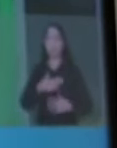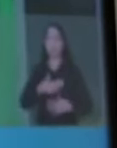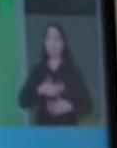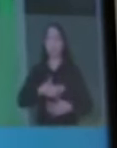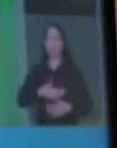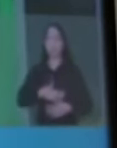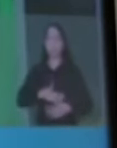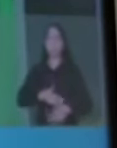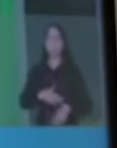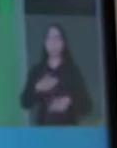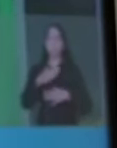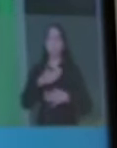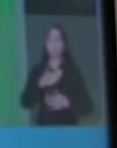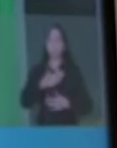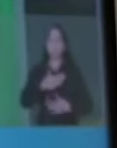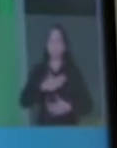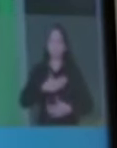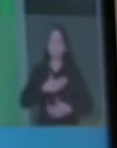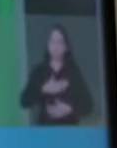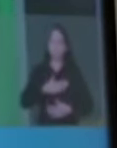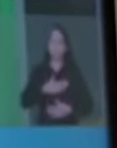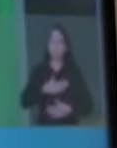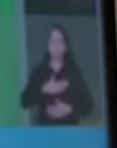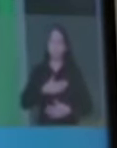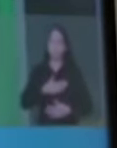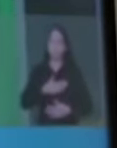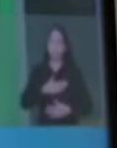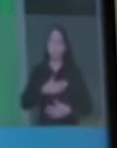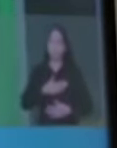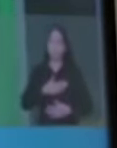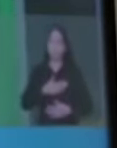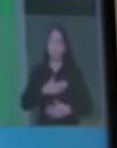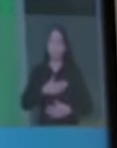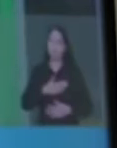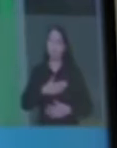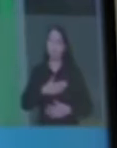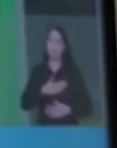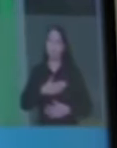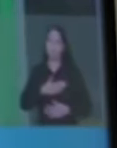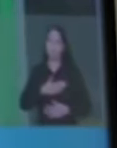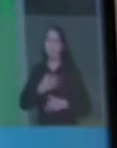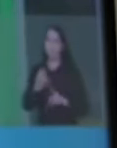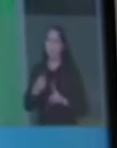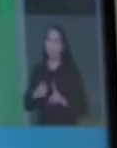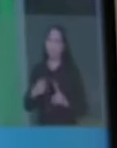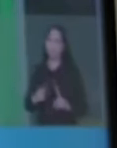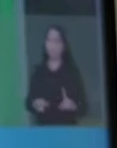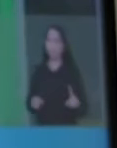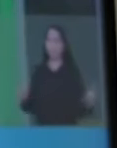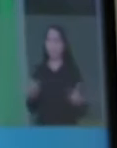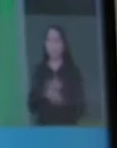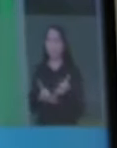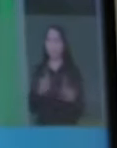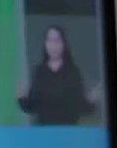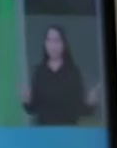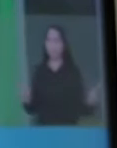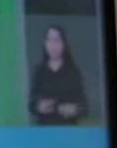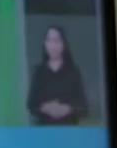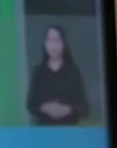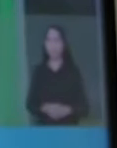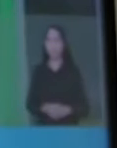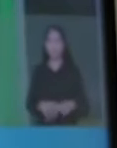tranquilidade tem a tranquilidade de não ser perseguido por dizer aquilo que é